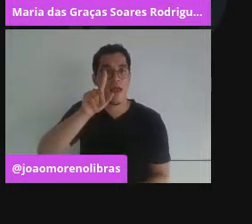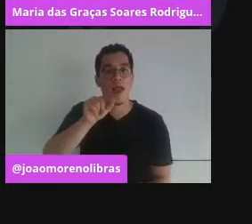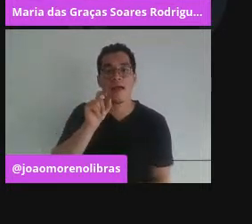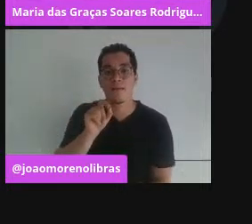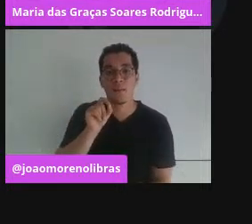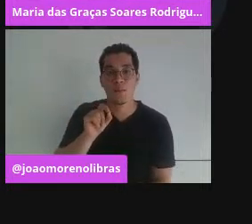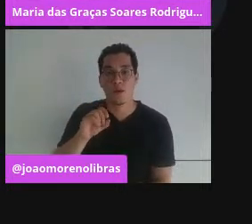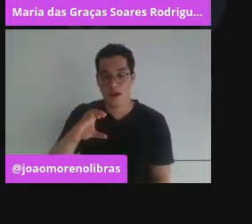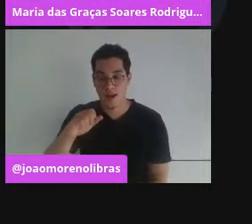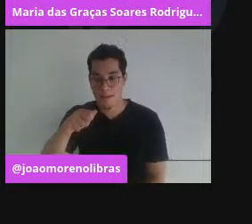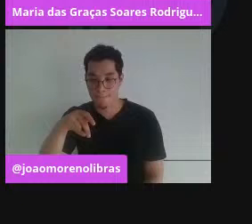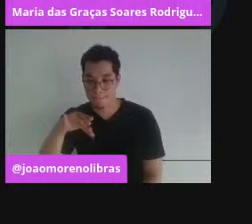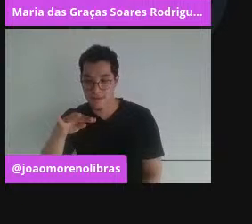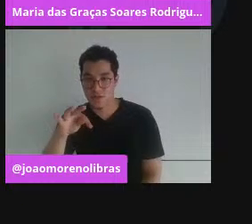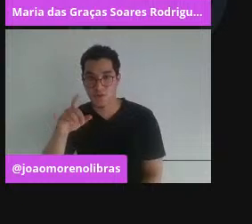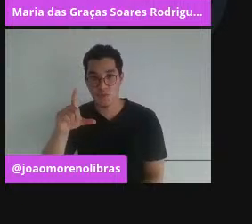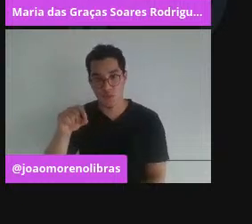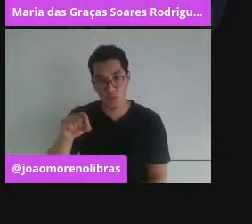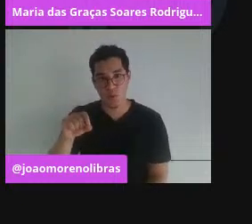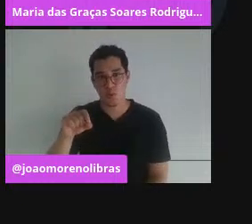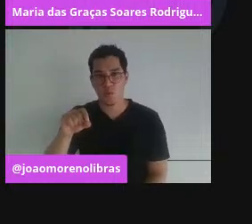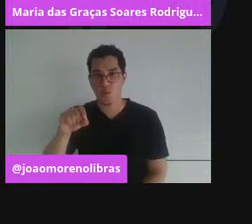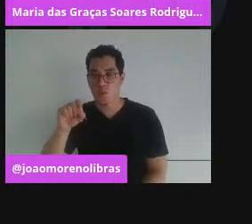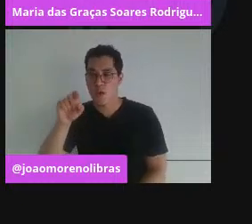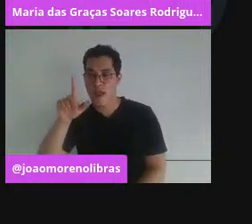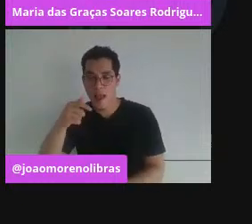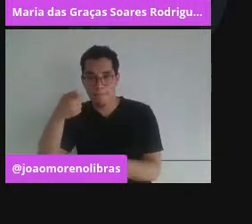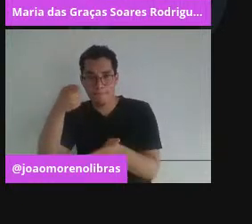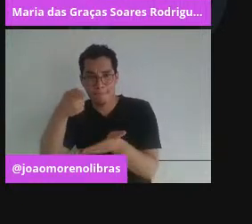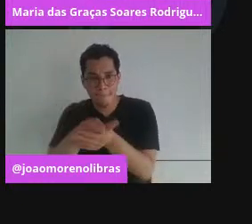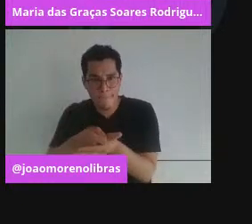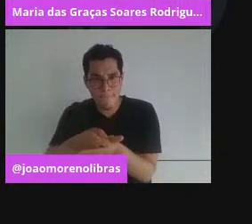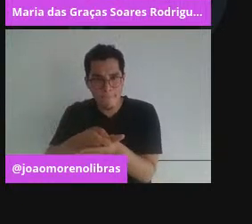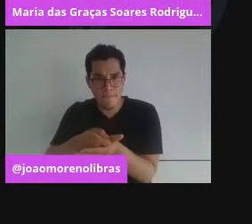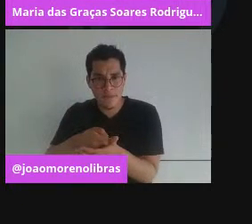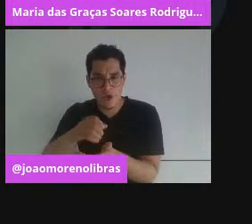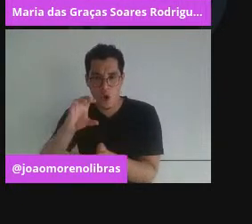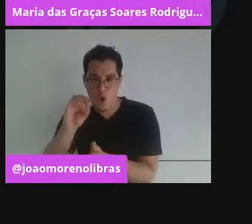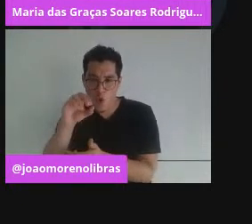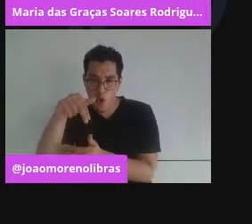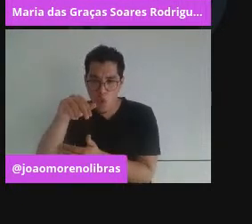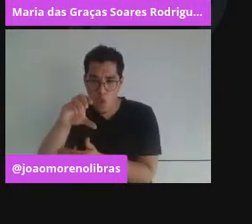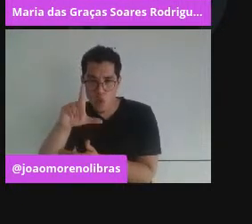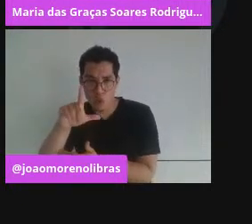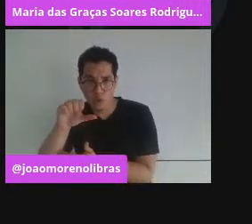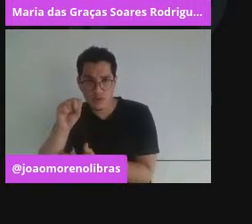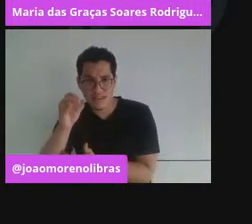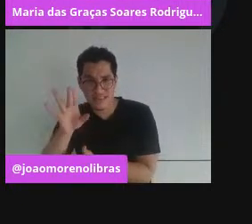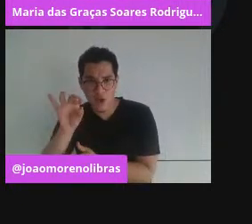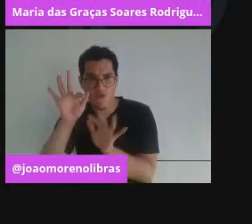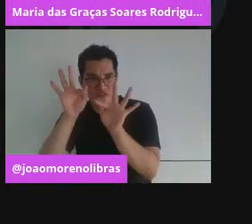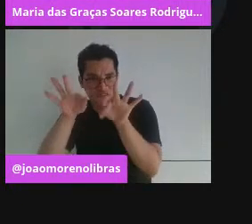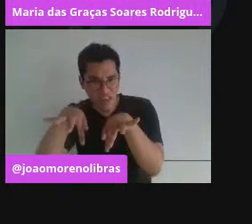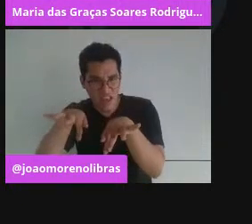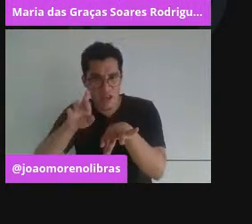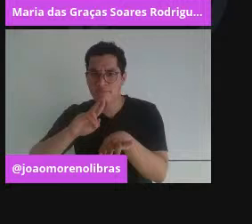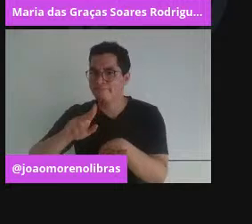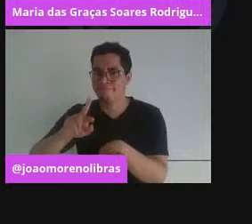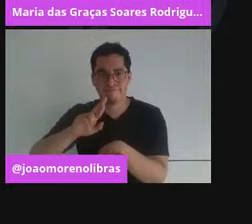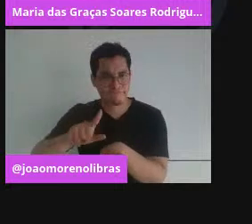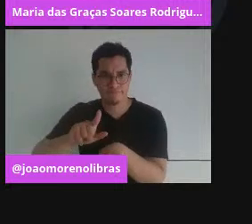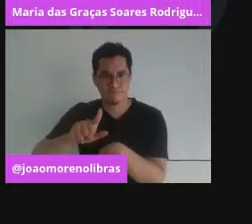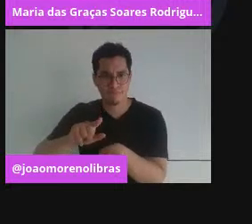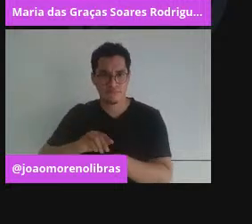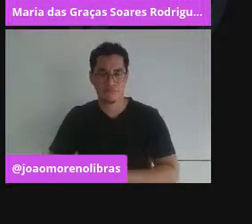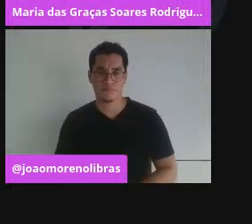com esse nome, de conclusão, ou considerações finais, ou últimas palavras, enfim. A sessão de conclusão de alguns